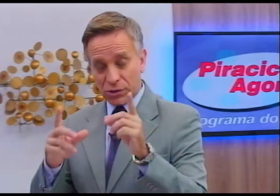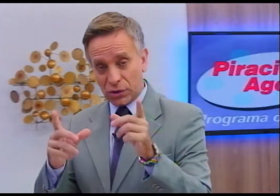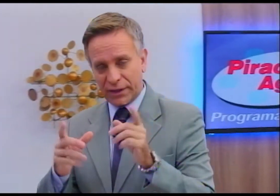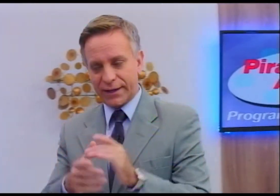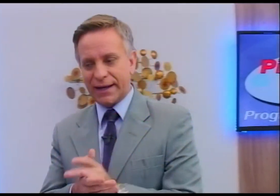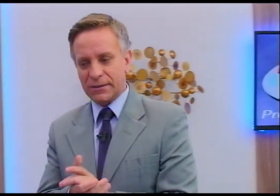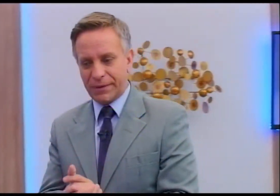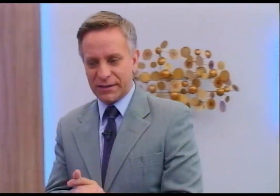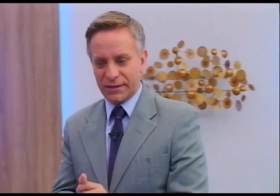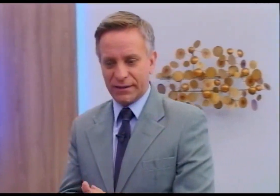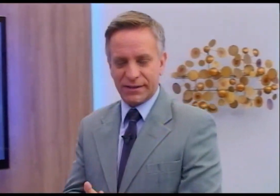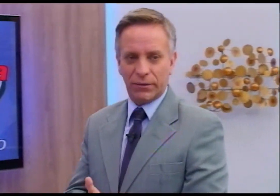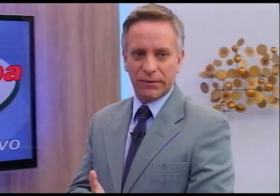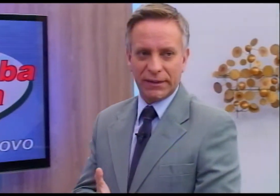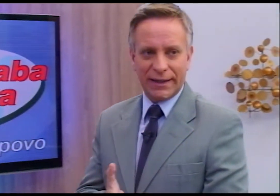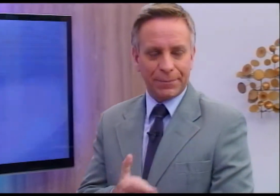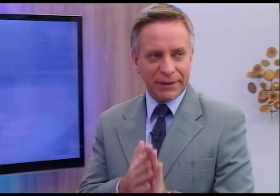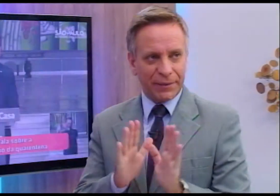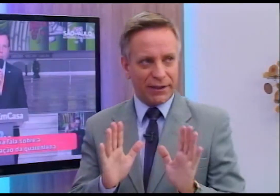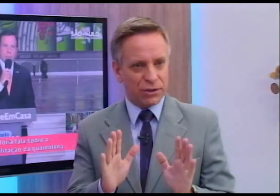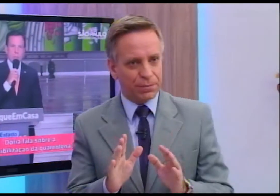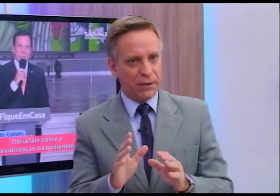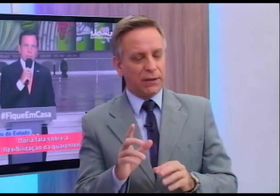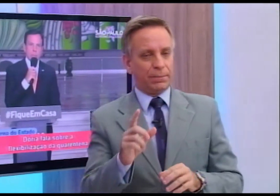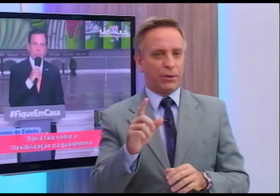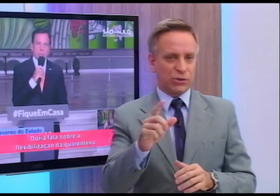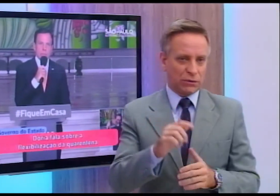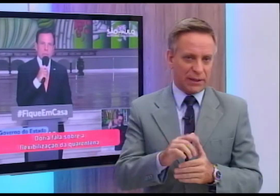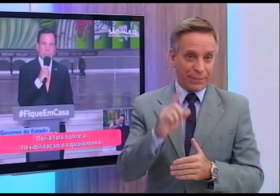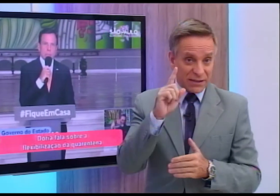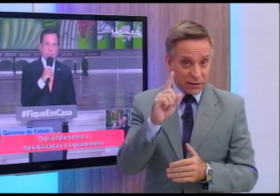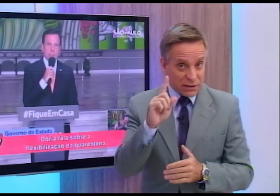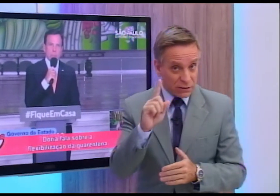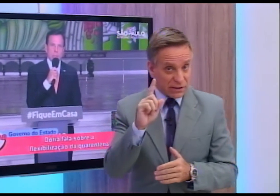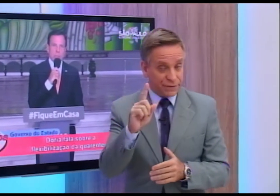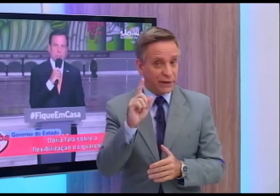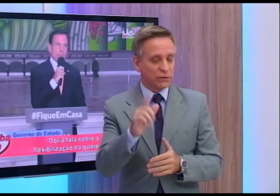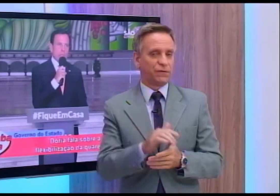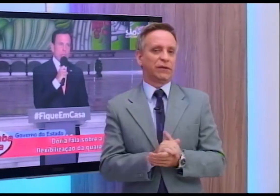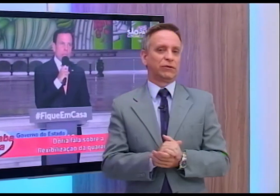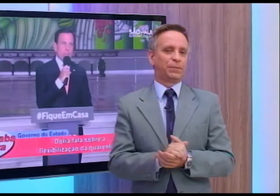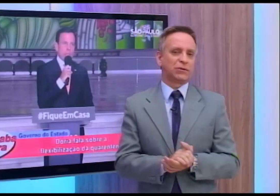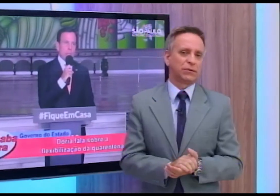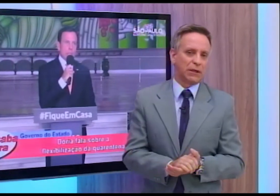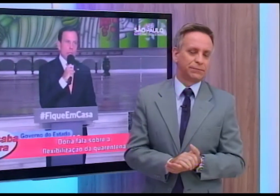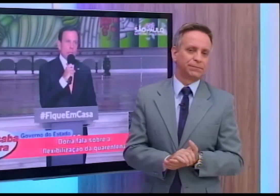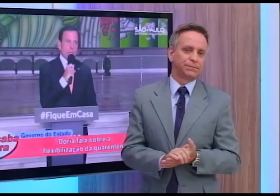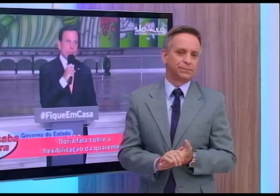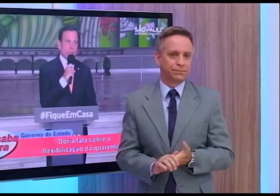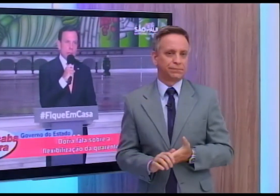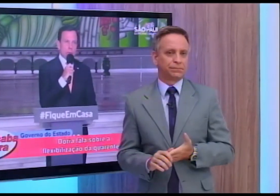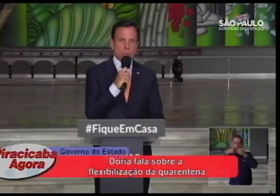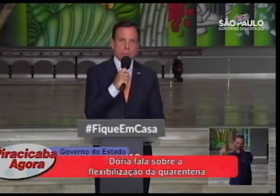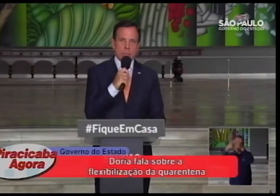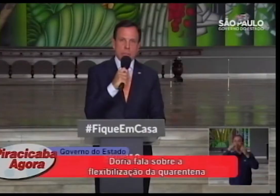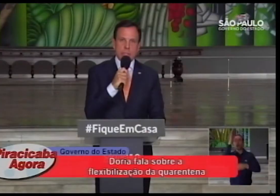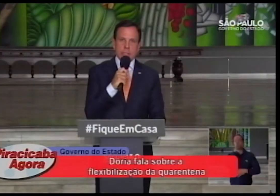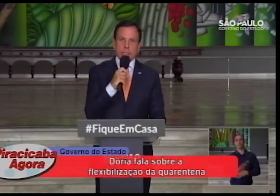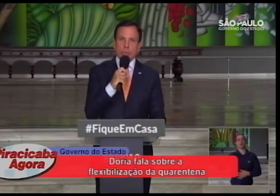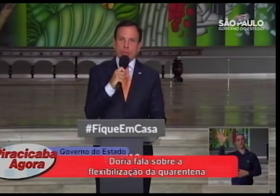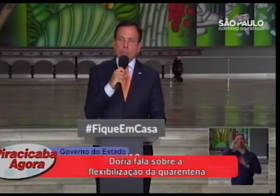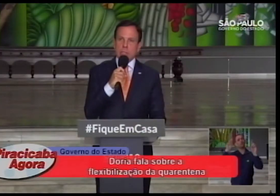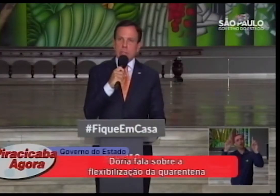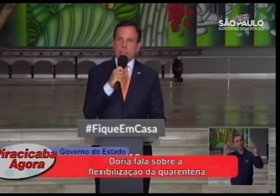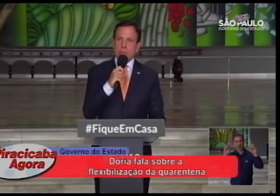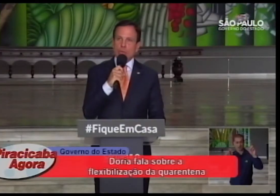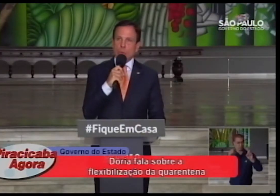e parece que o senhor tá em casa preste atenção rapidamente pode soltar presta atenção nessa fala do governador pode soltar e no brasil